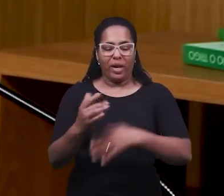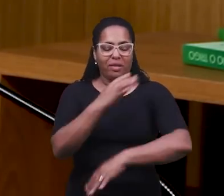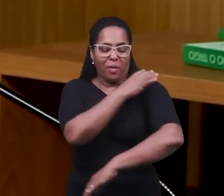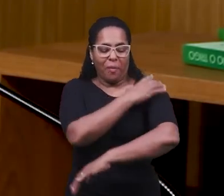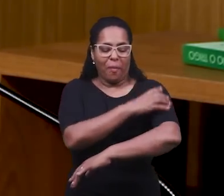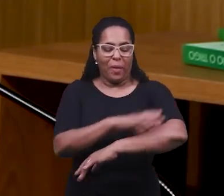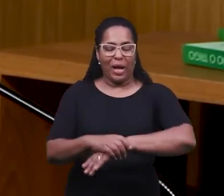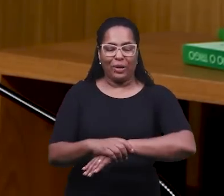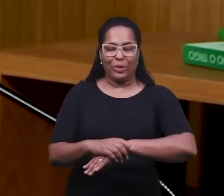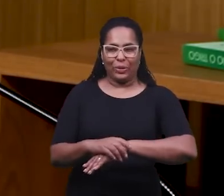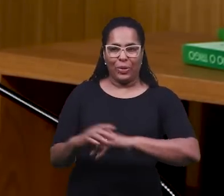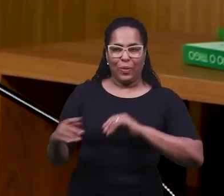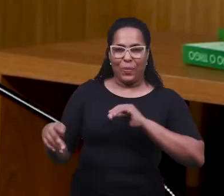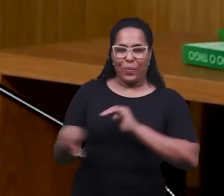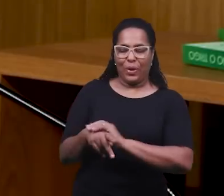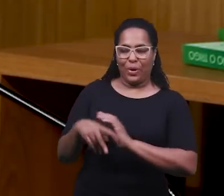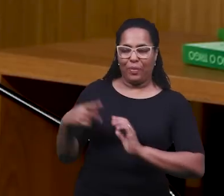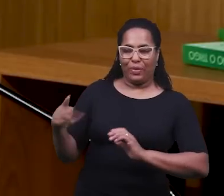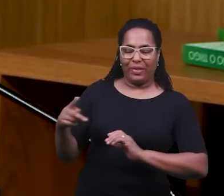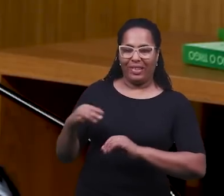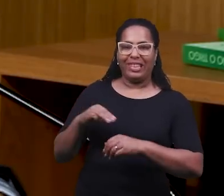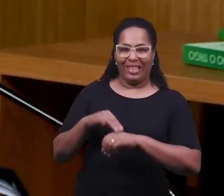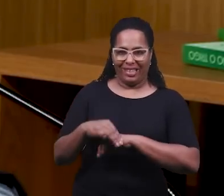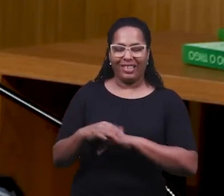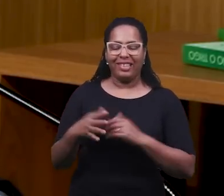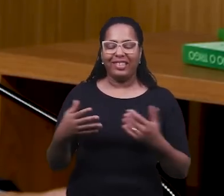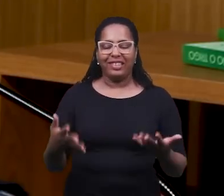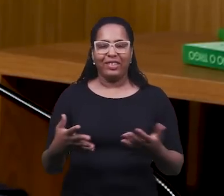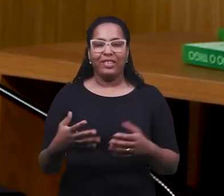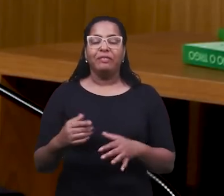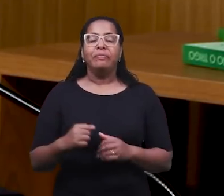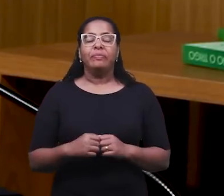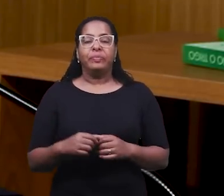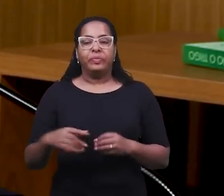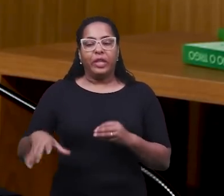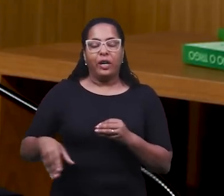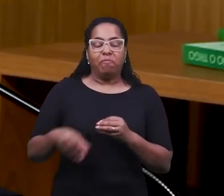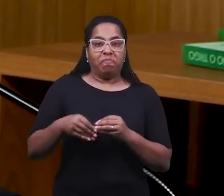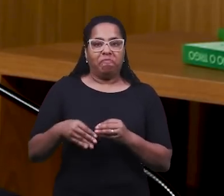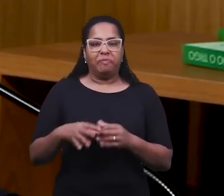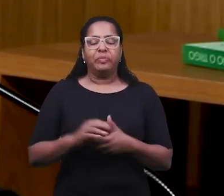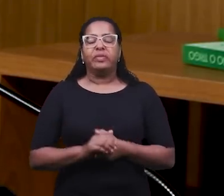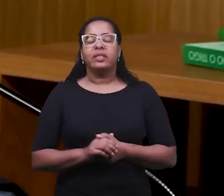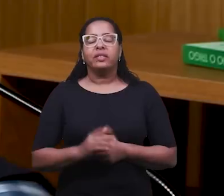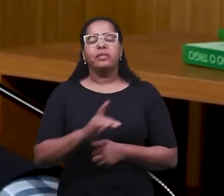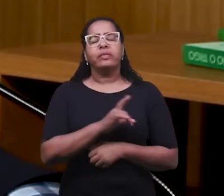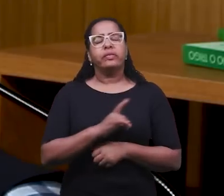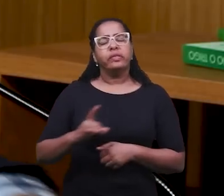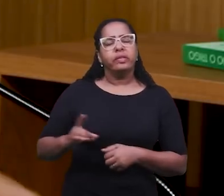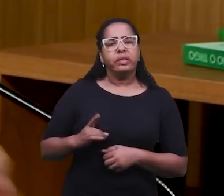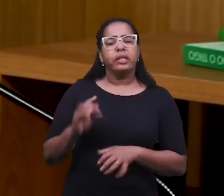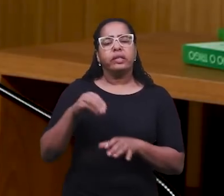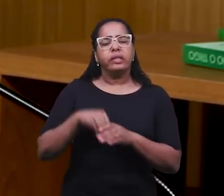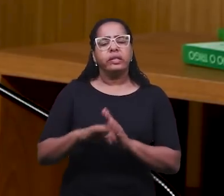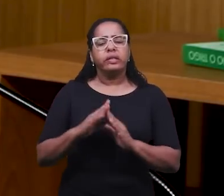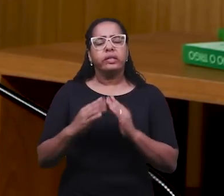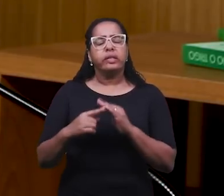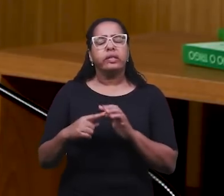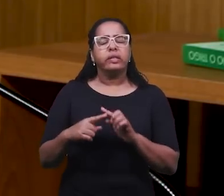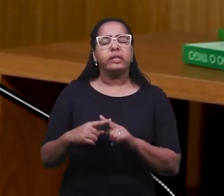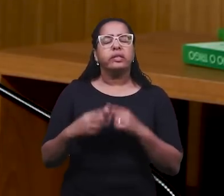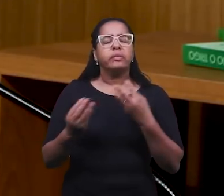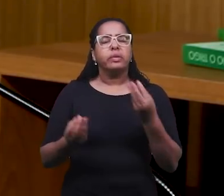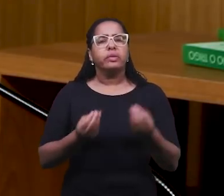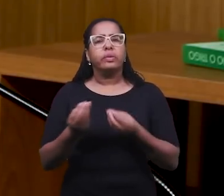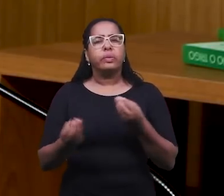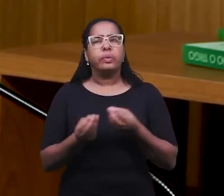na parte material tinha tudo aquilo, né? A necessidade das viúvas, e que os nossos diáconos fazem isso dentro da igreja, necessidade. E como é que, por exemplo,